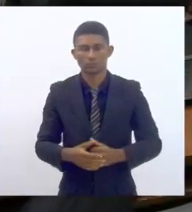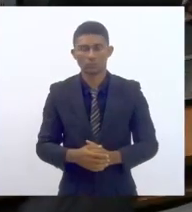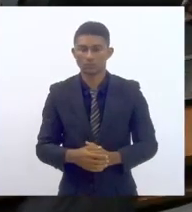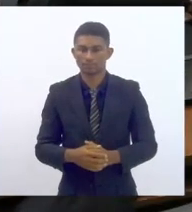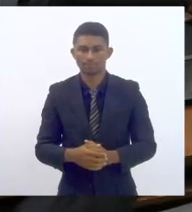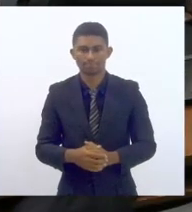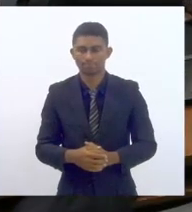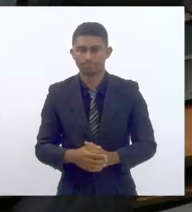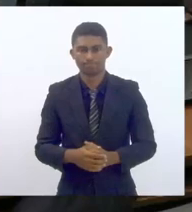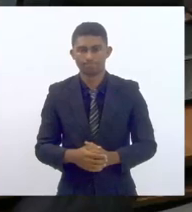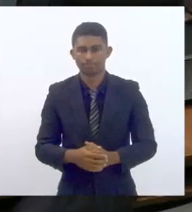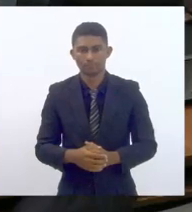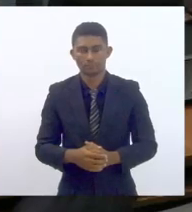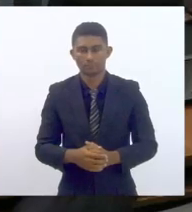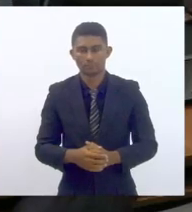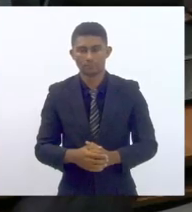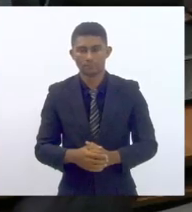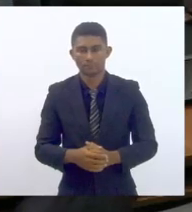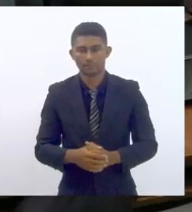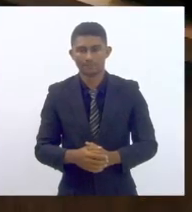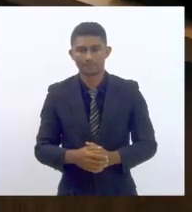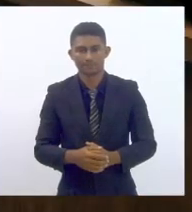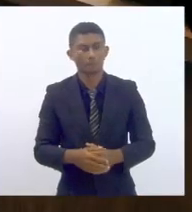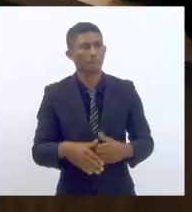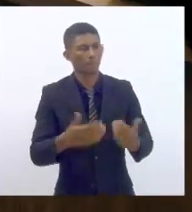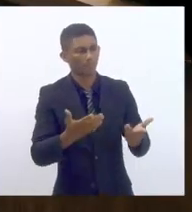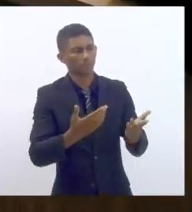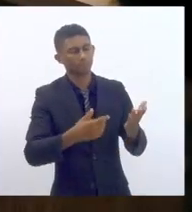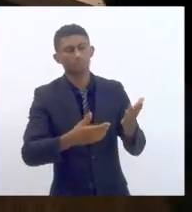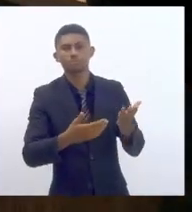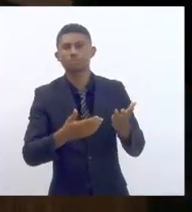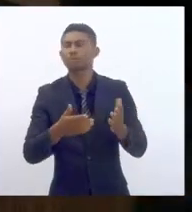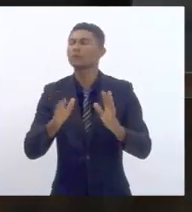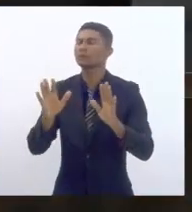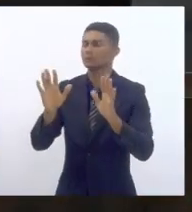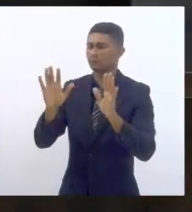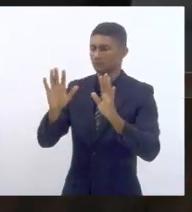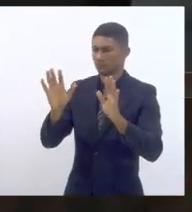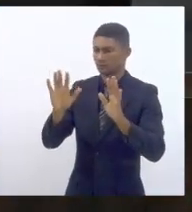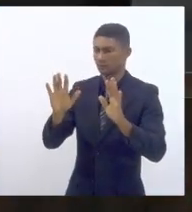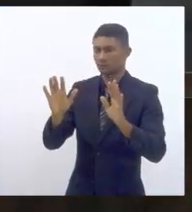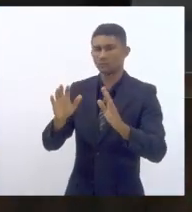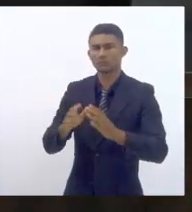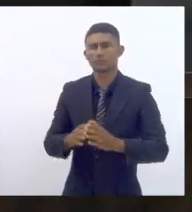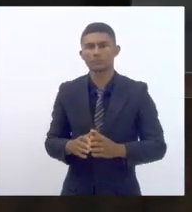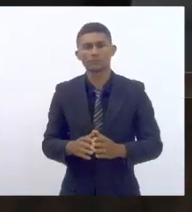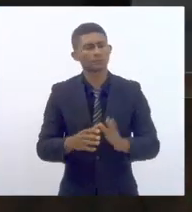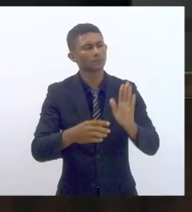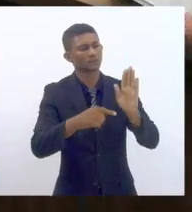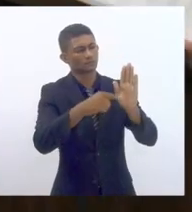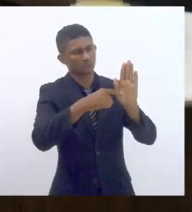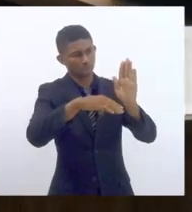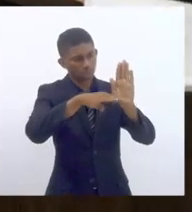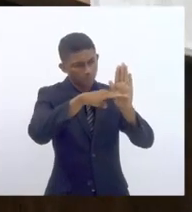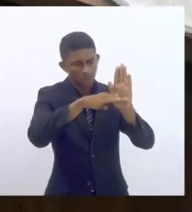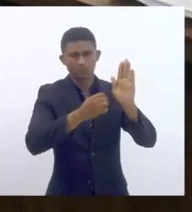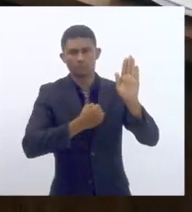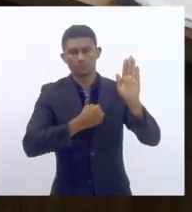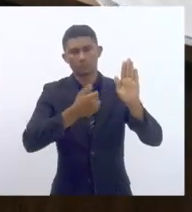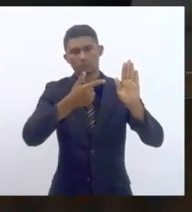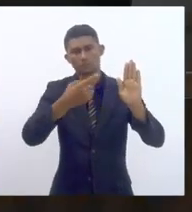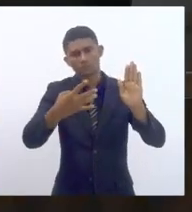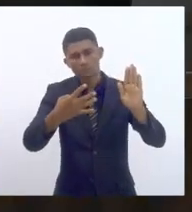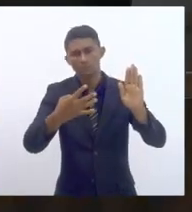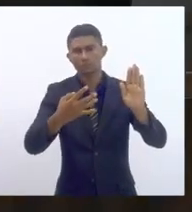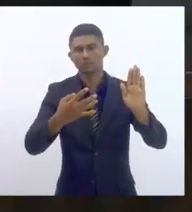Ah. O 94. Não. Esse, o, na verdade. O 24º.